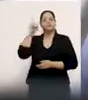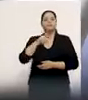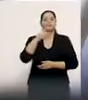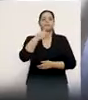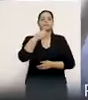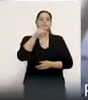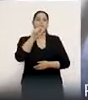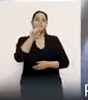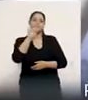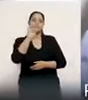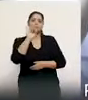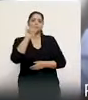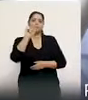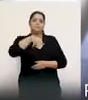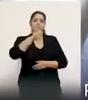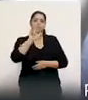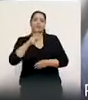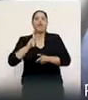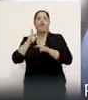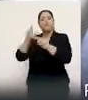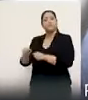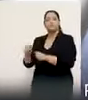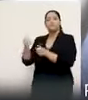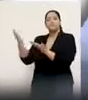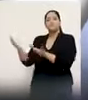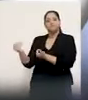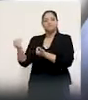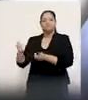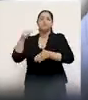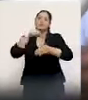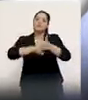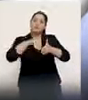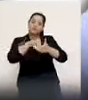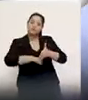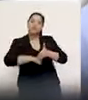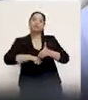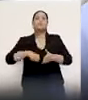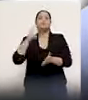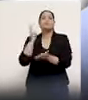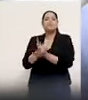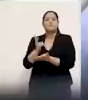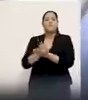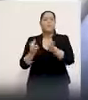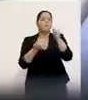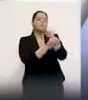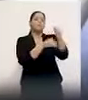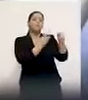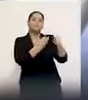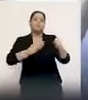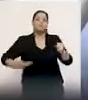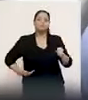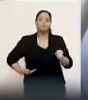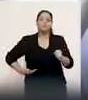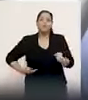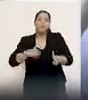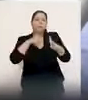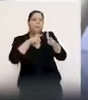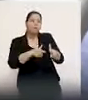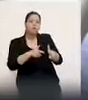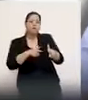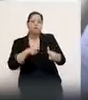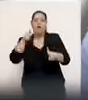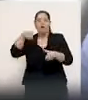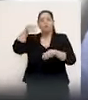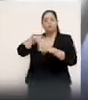Sou o deputado Platini, represento a força da juventude no Amazonas. Lutei e continuarei lutando pela segurança pública. A violência